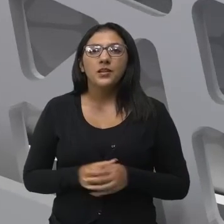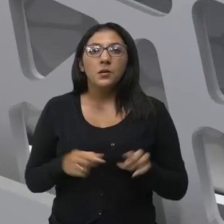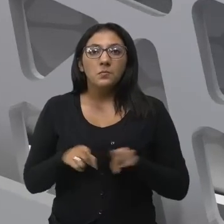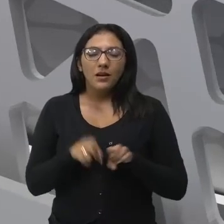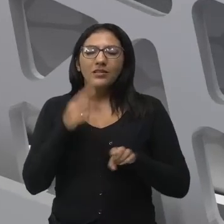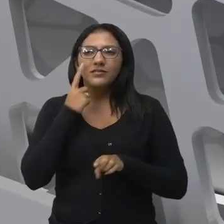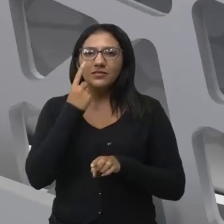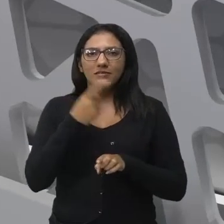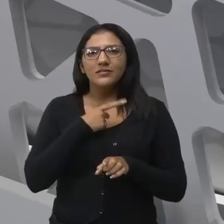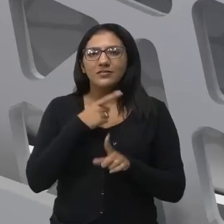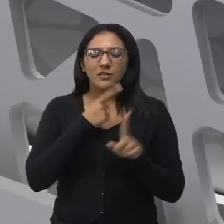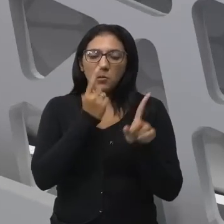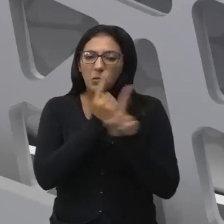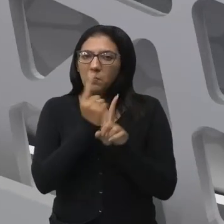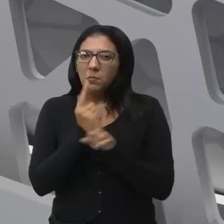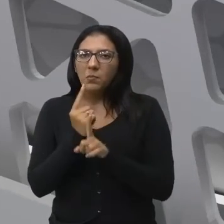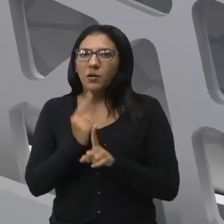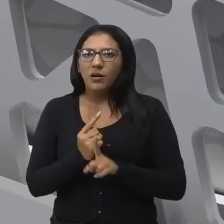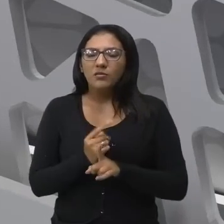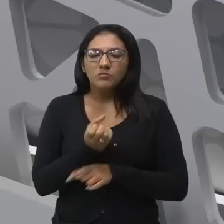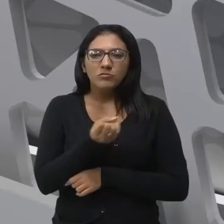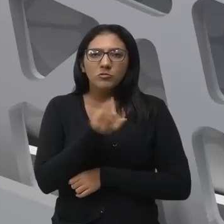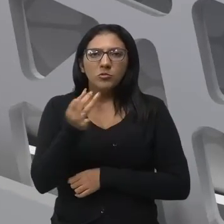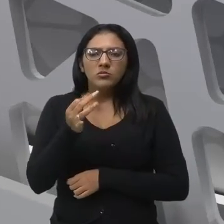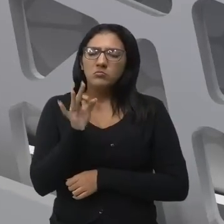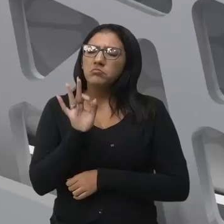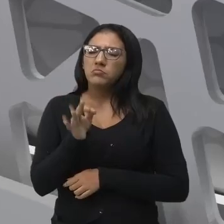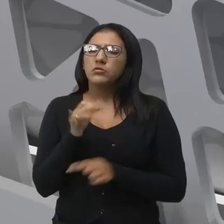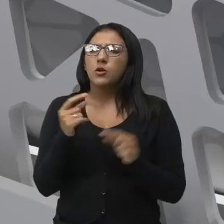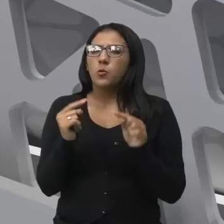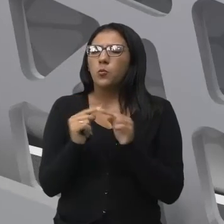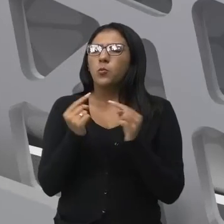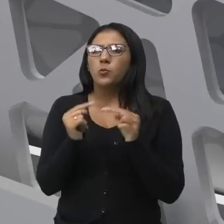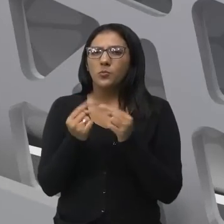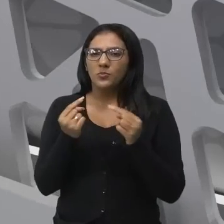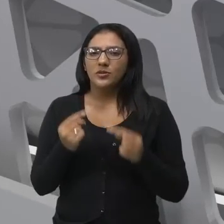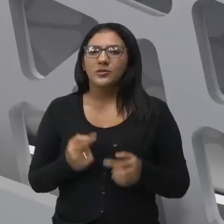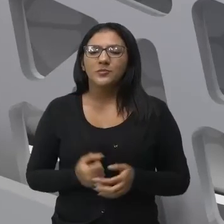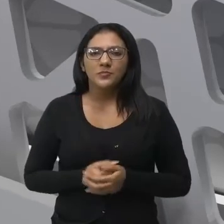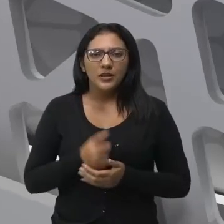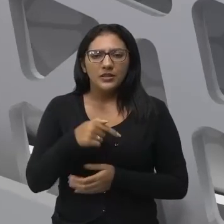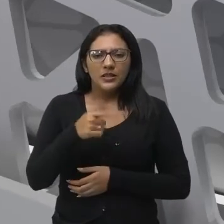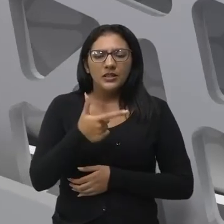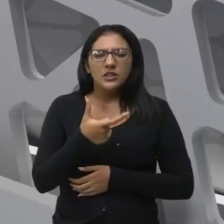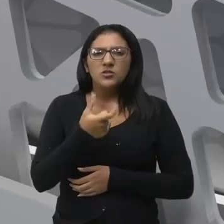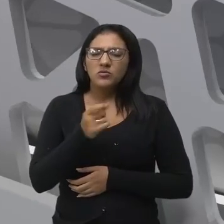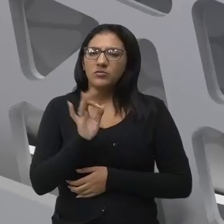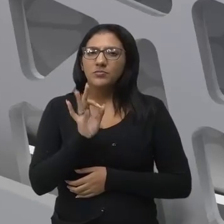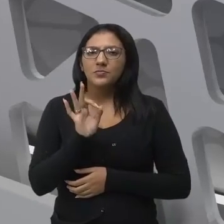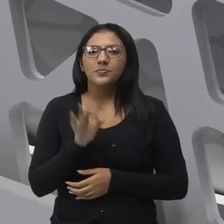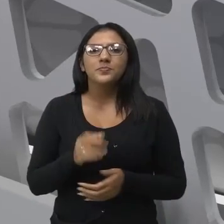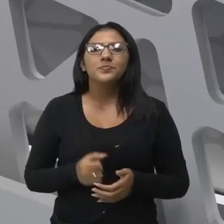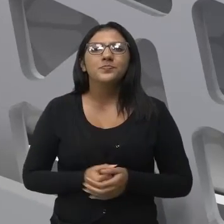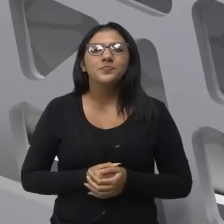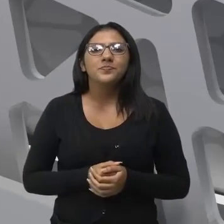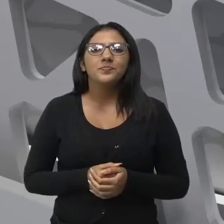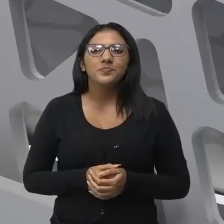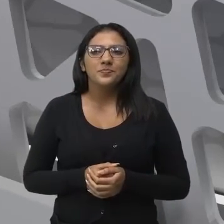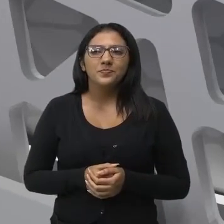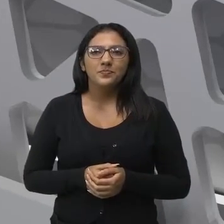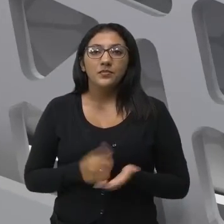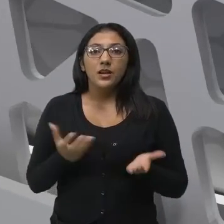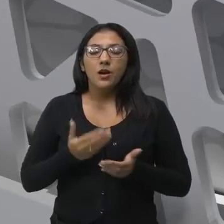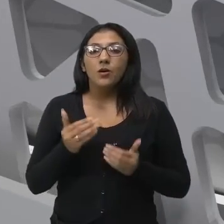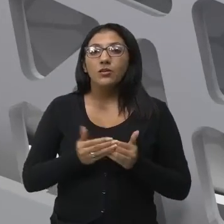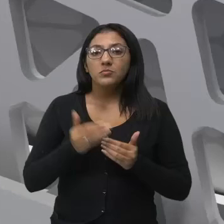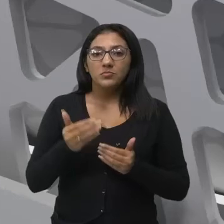foi o caso. Nós encontramos aqui uma quantidade aí que está dentro de uma coerência, né? 720 gramas de carne. Beleza? Então, vamos